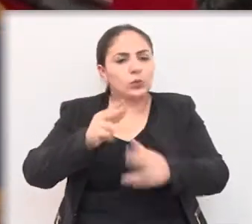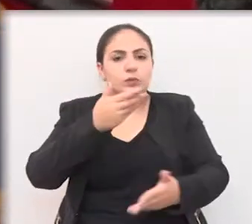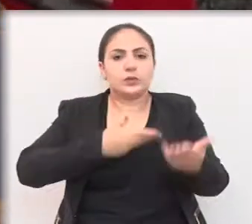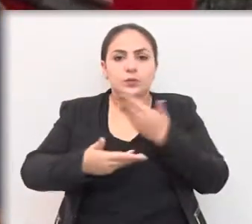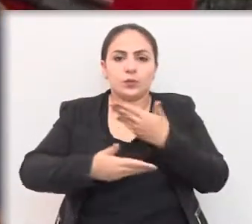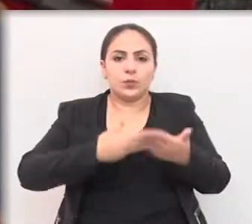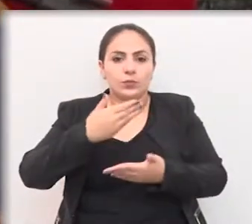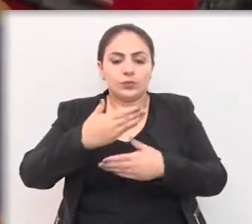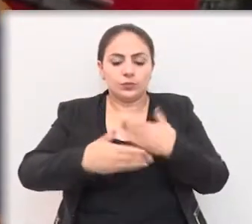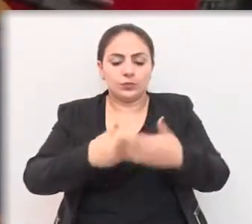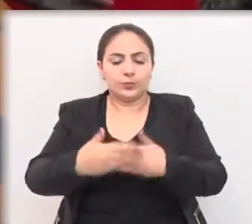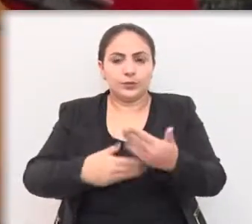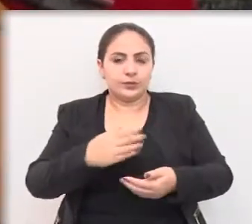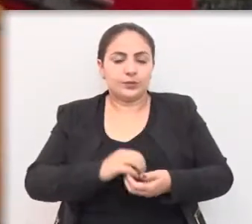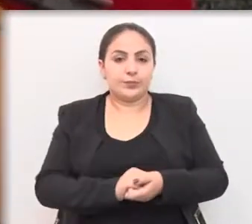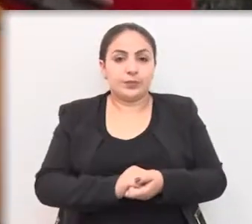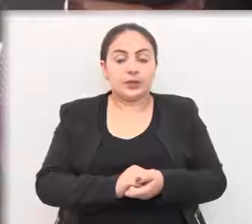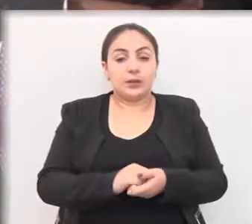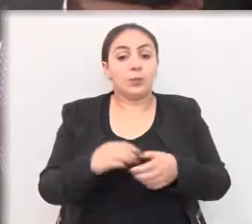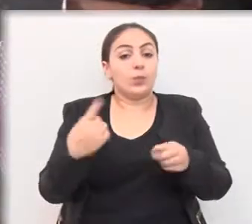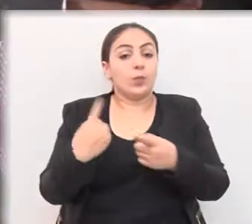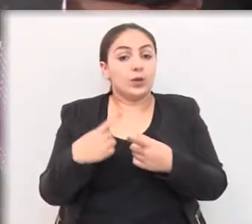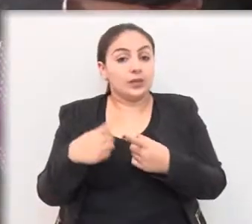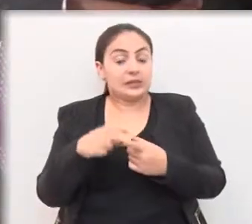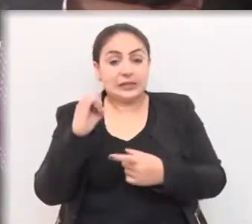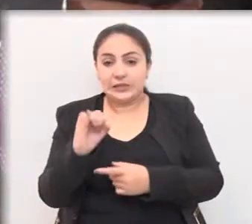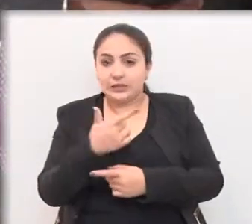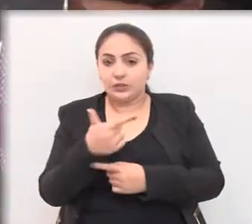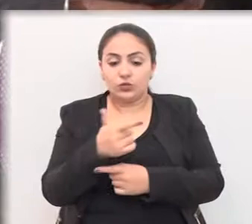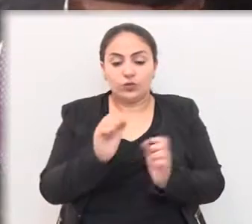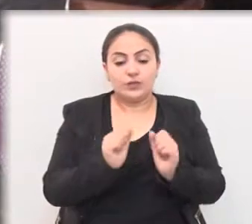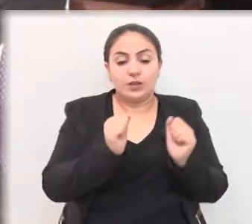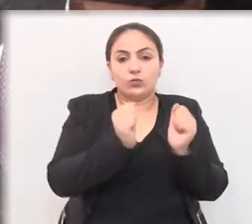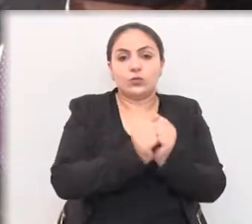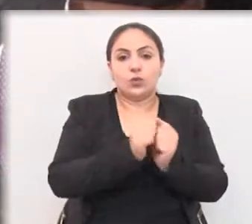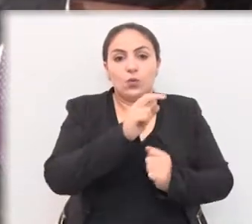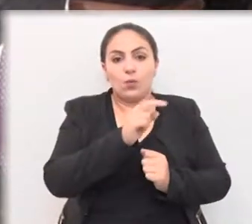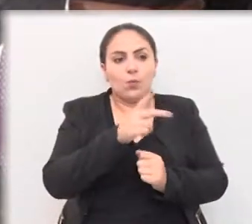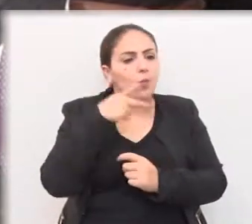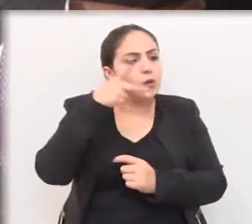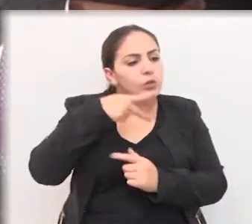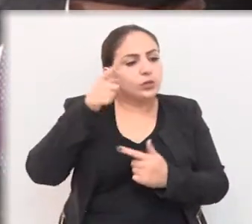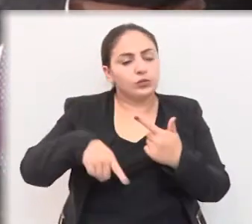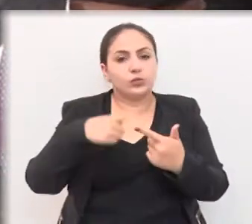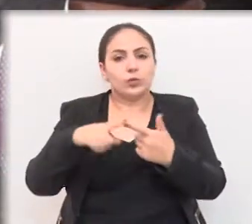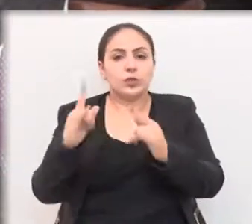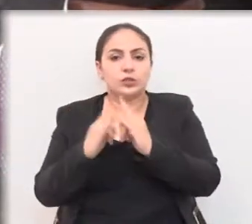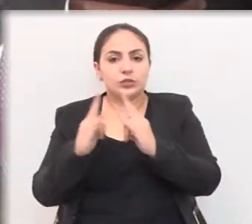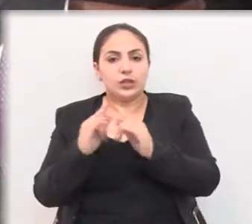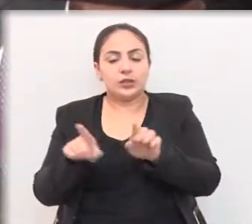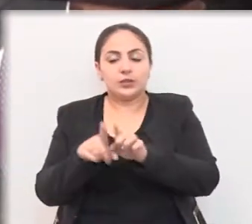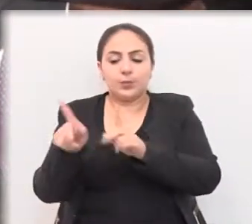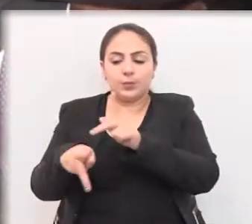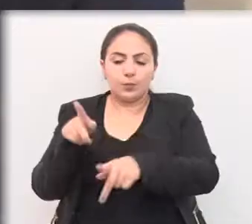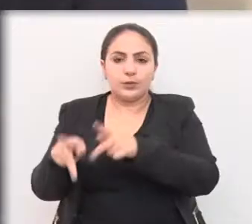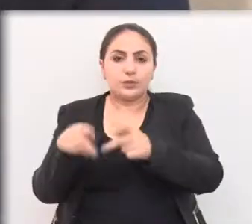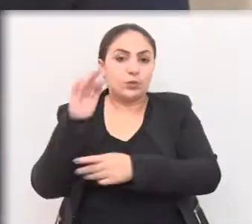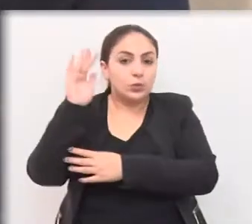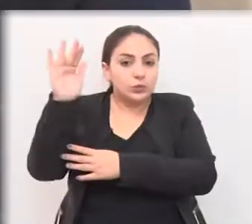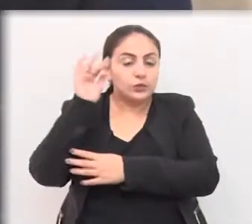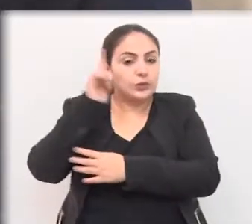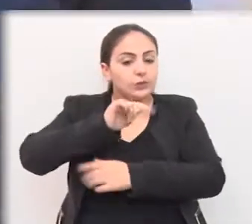a todos os envolvidos no processo. Afinal, sem a união de políticos, entidades e da população,